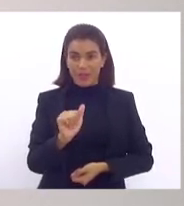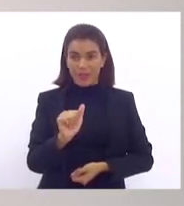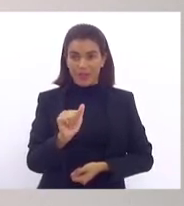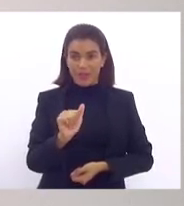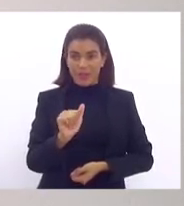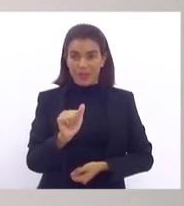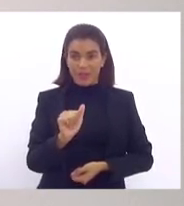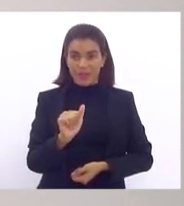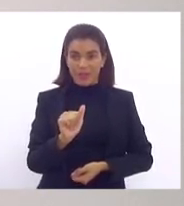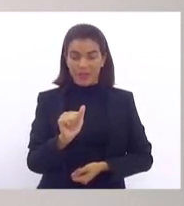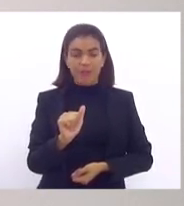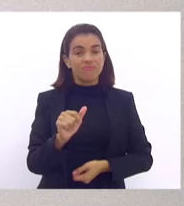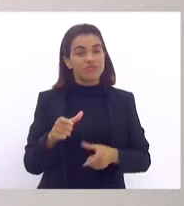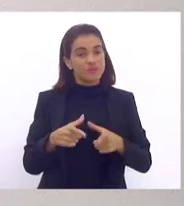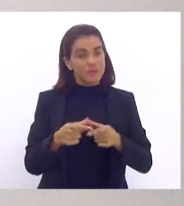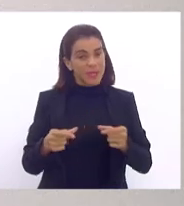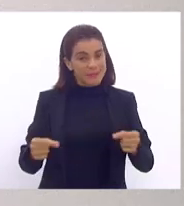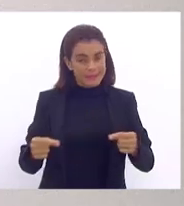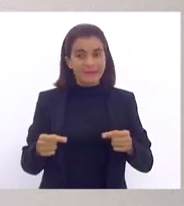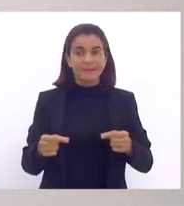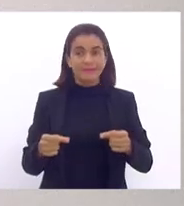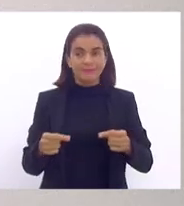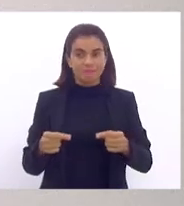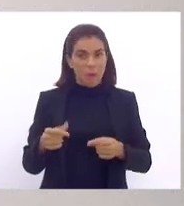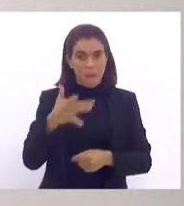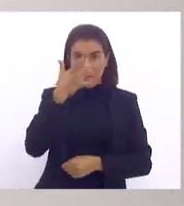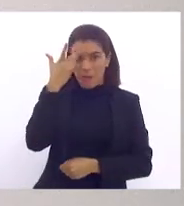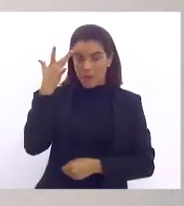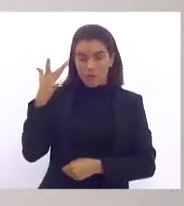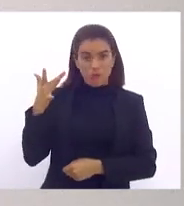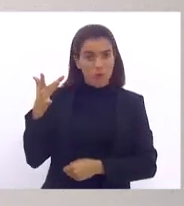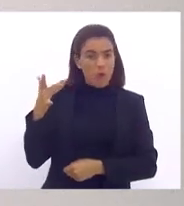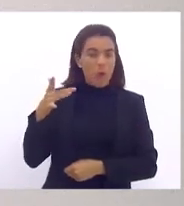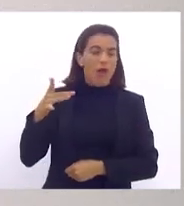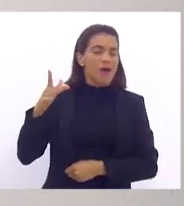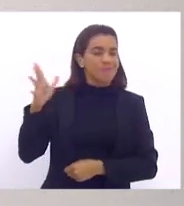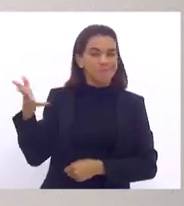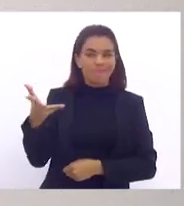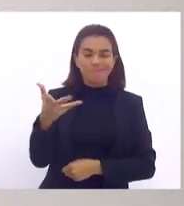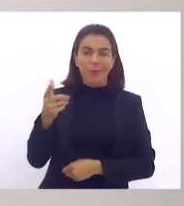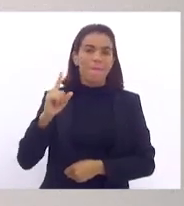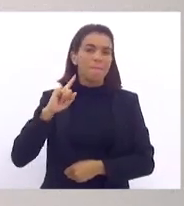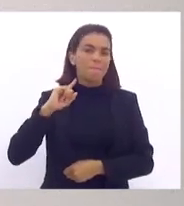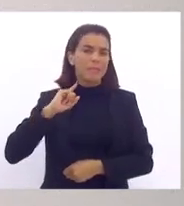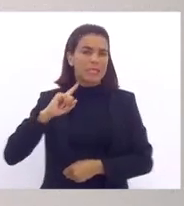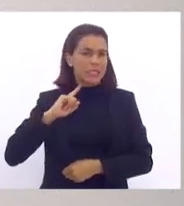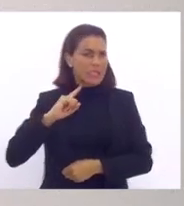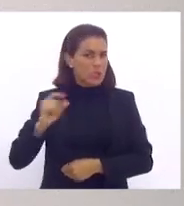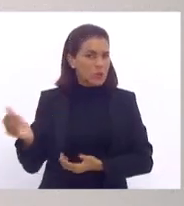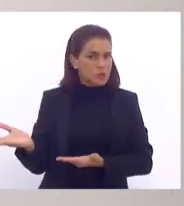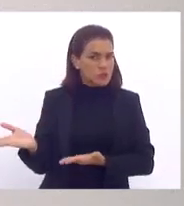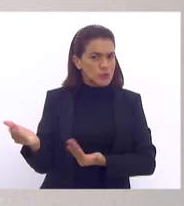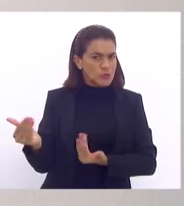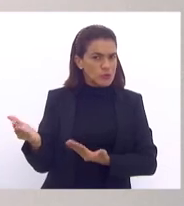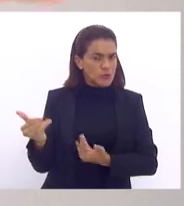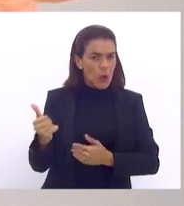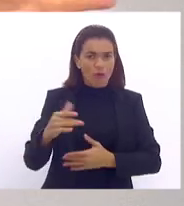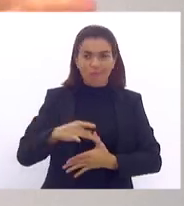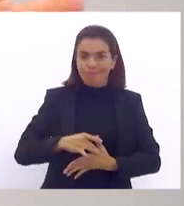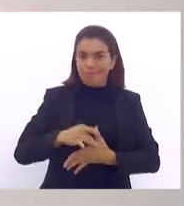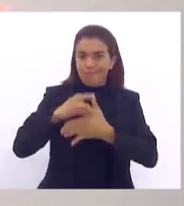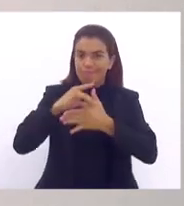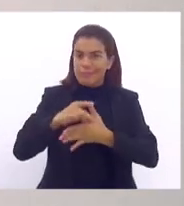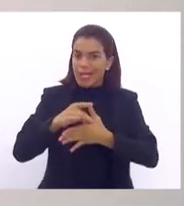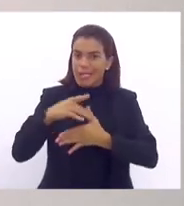Distrito Federal do Distrito Federal uma grande figura Mineiro jovem liderança política incontestável